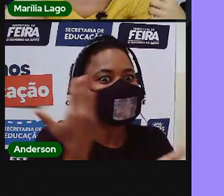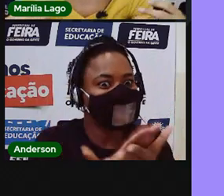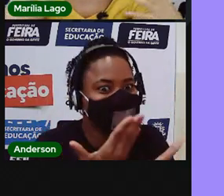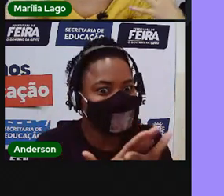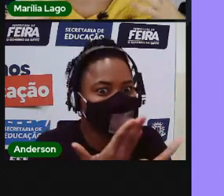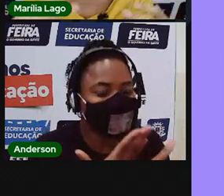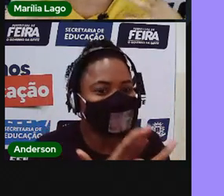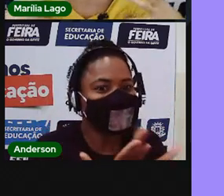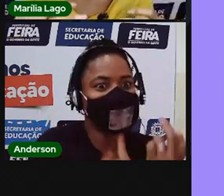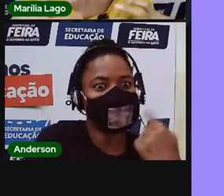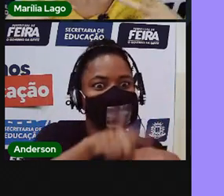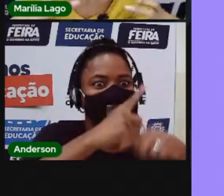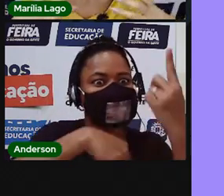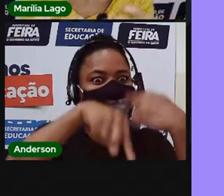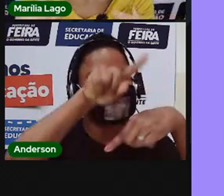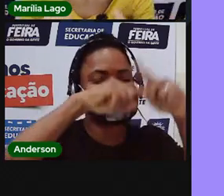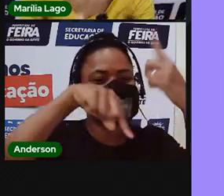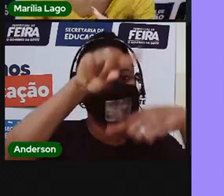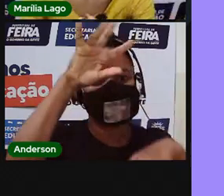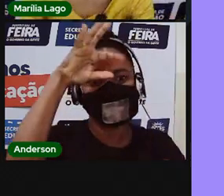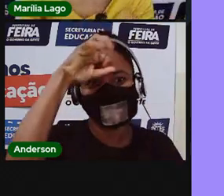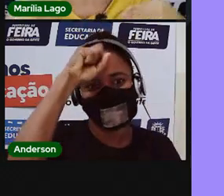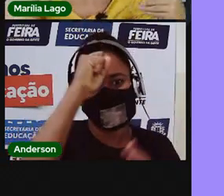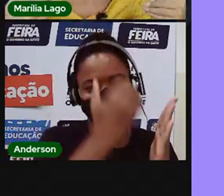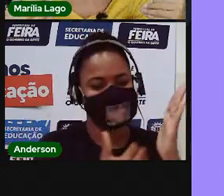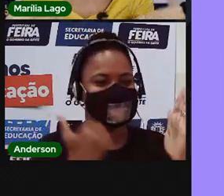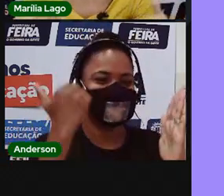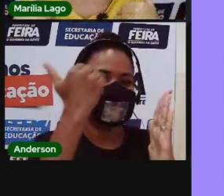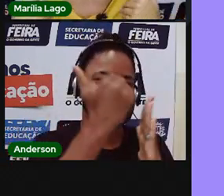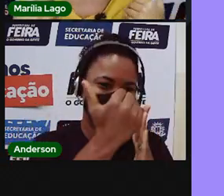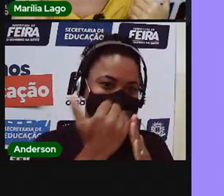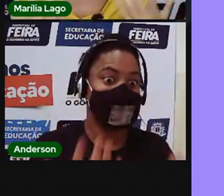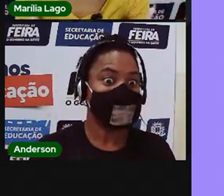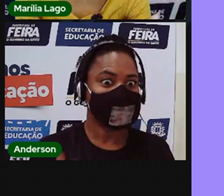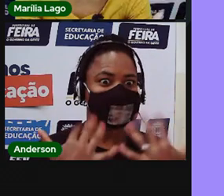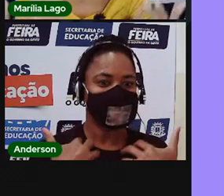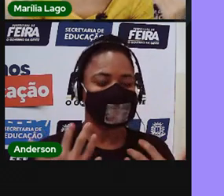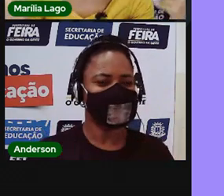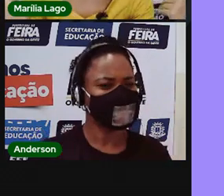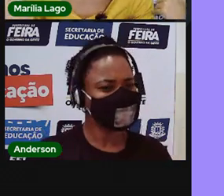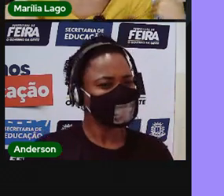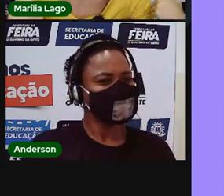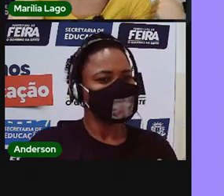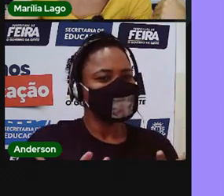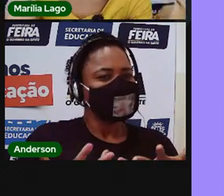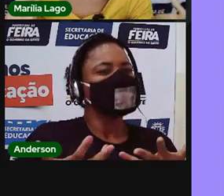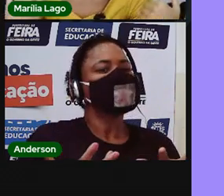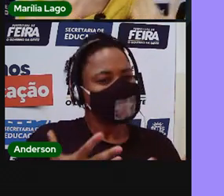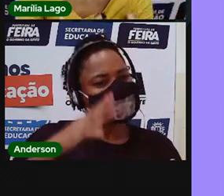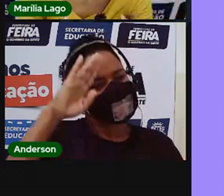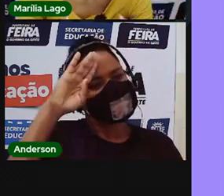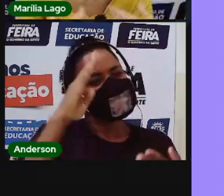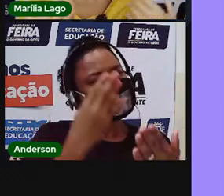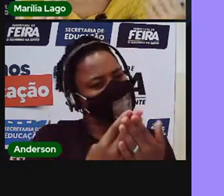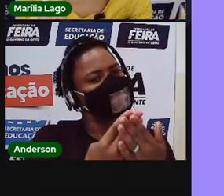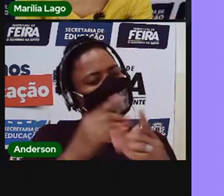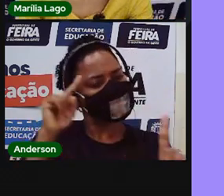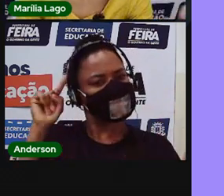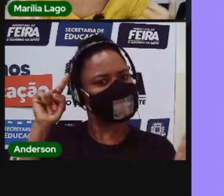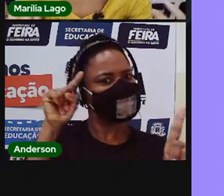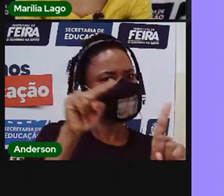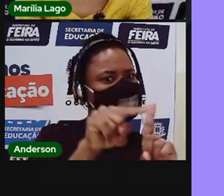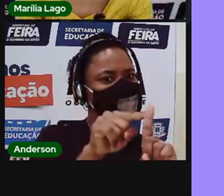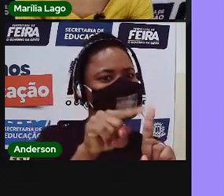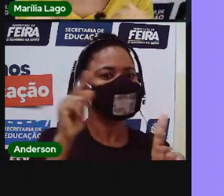porque isso desperta algo em mim, né? Vem dessa parte do acreditar. Eu me considero protagonista da minha